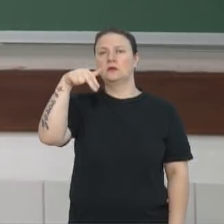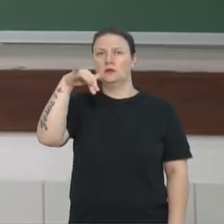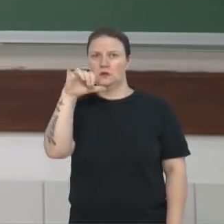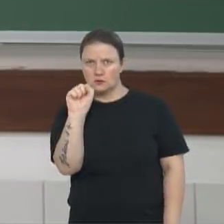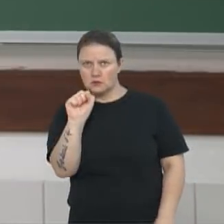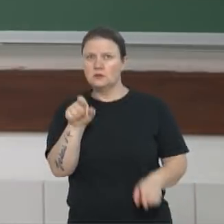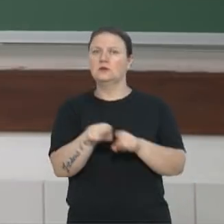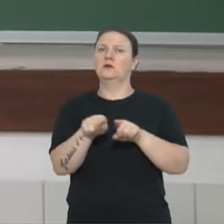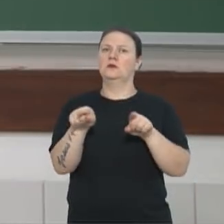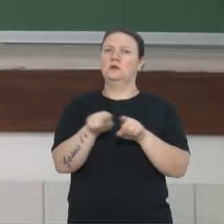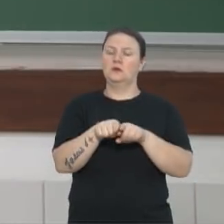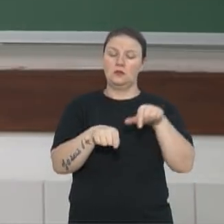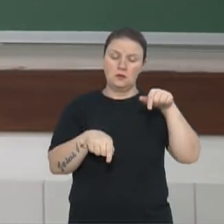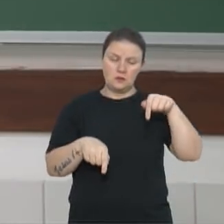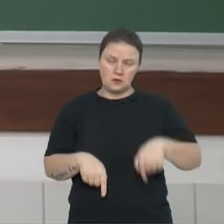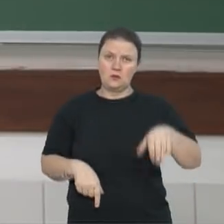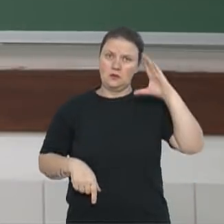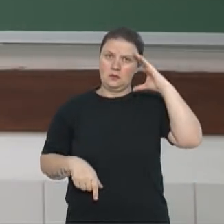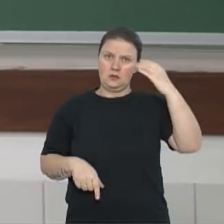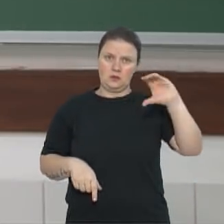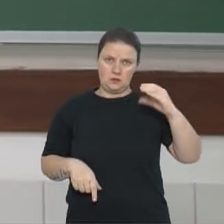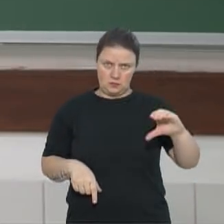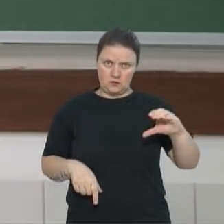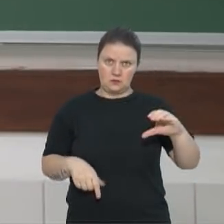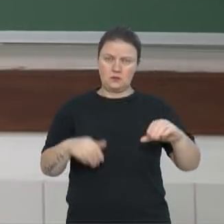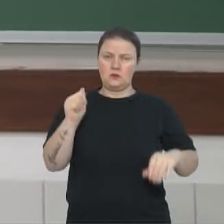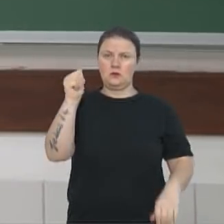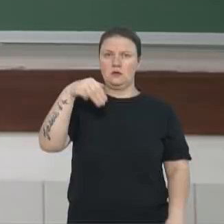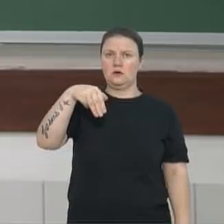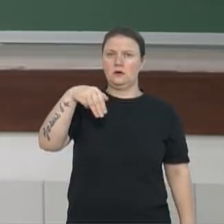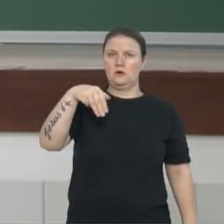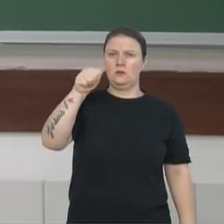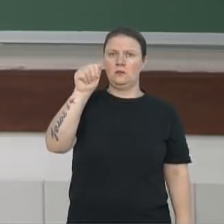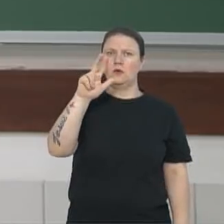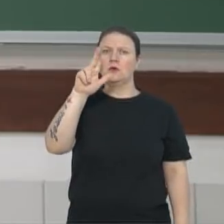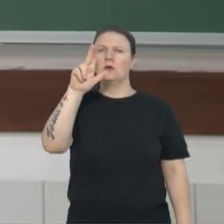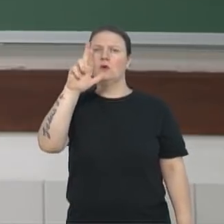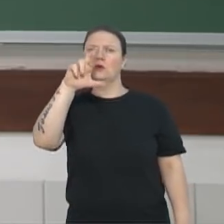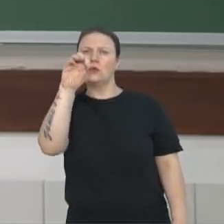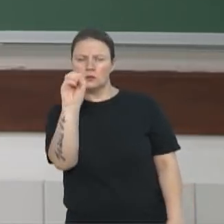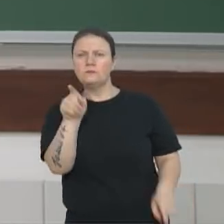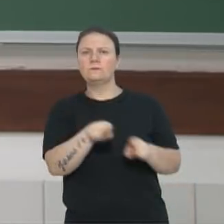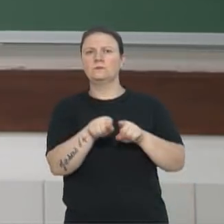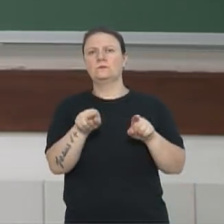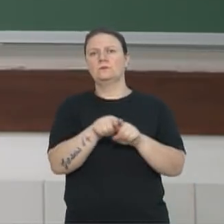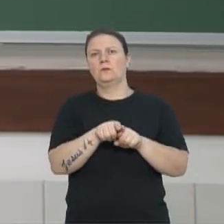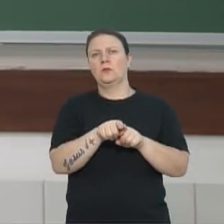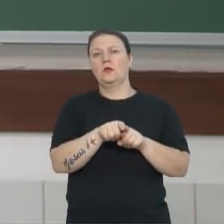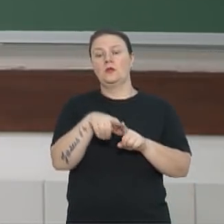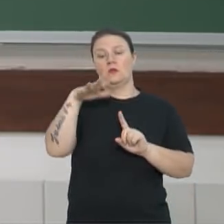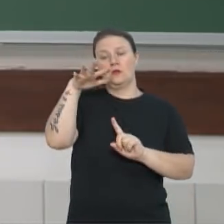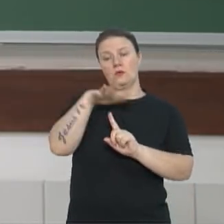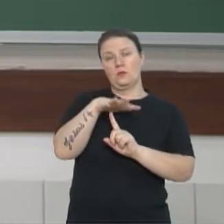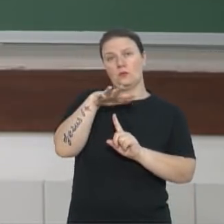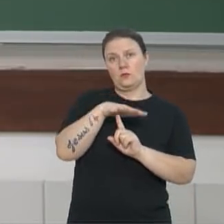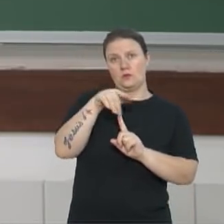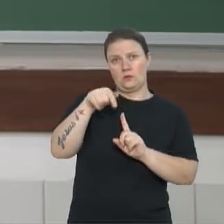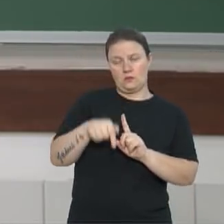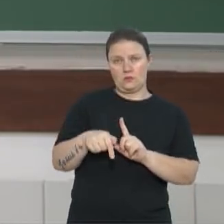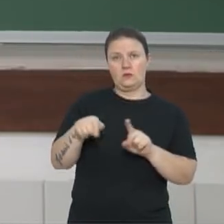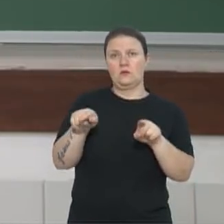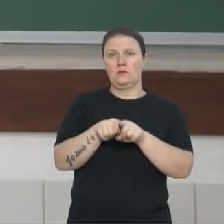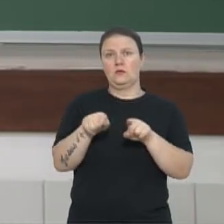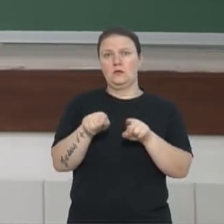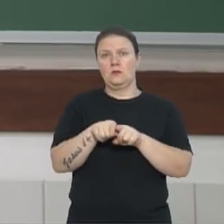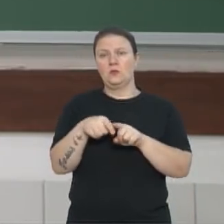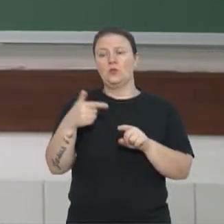em Curitiba, o Mauro Zanata. E um dos precursores da mímica no estado do Paraná, além do